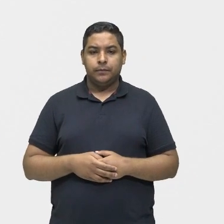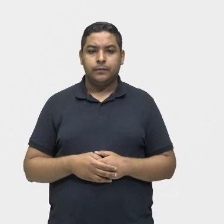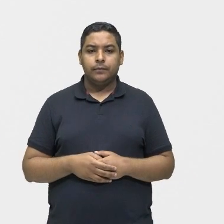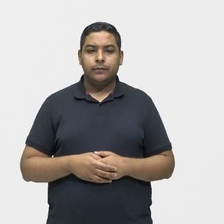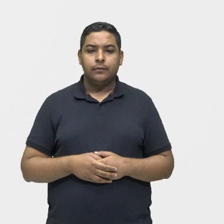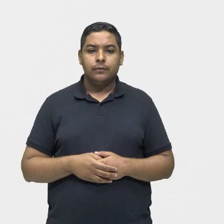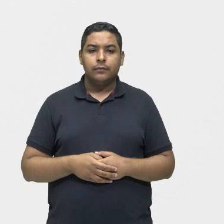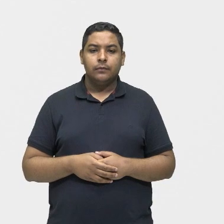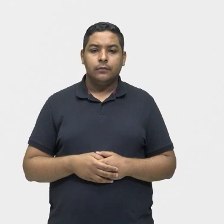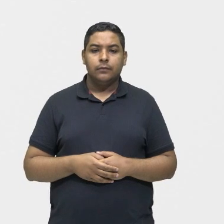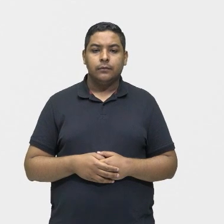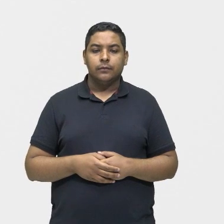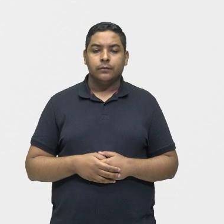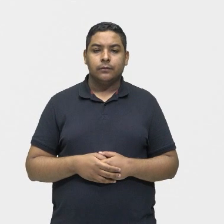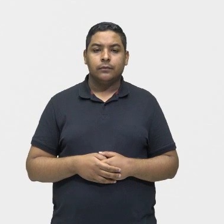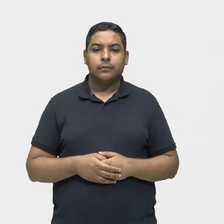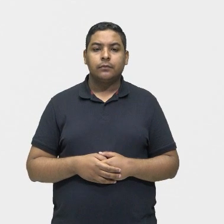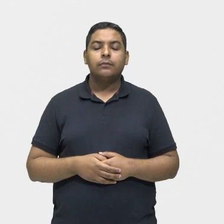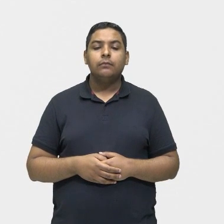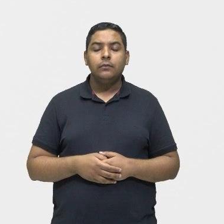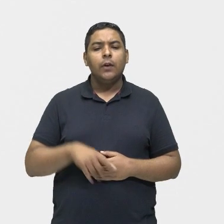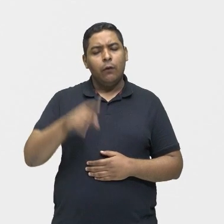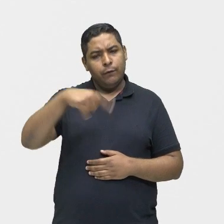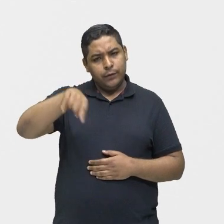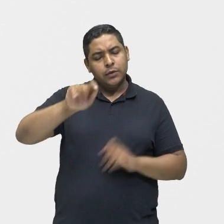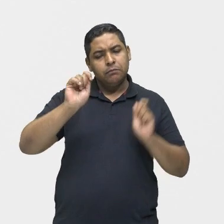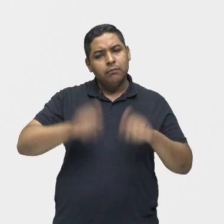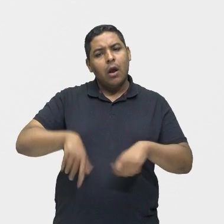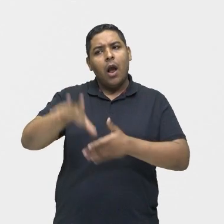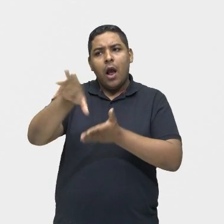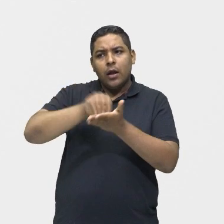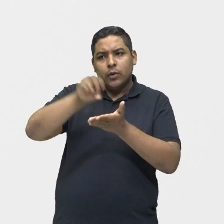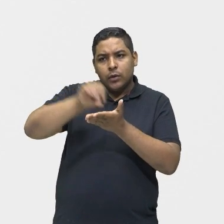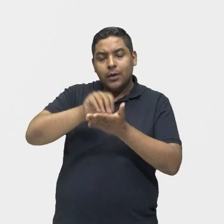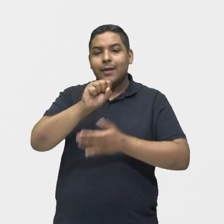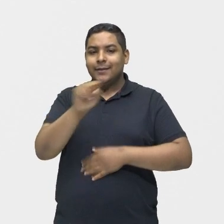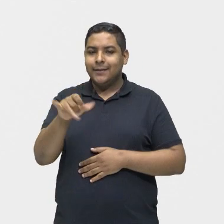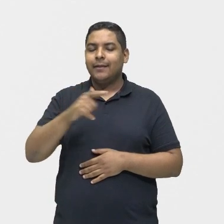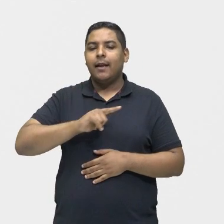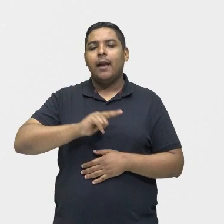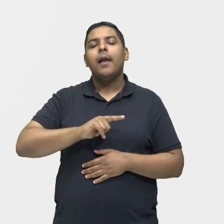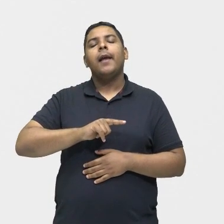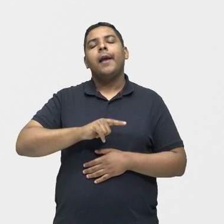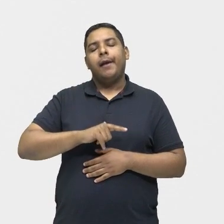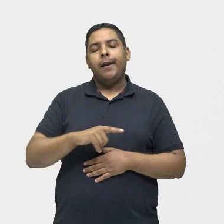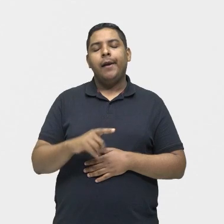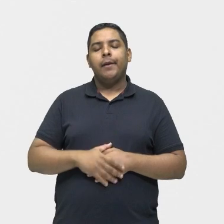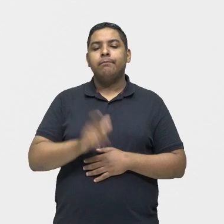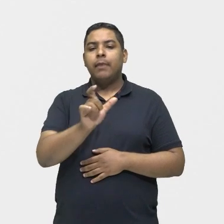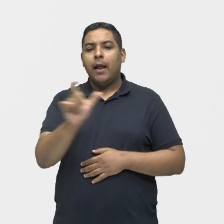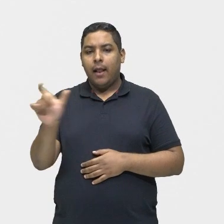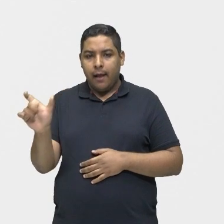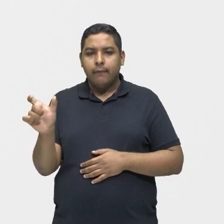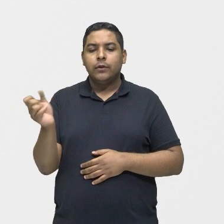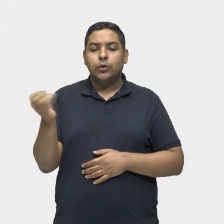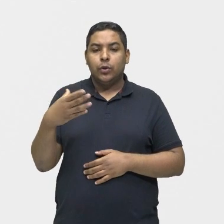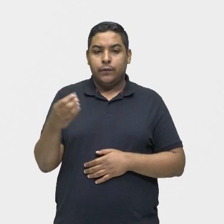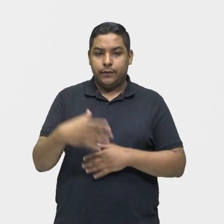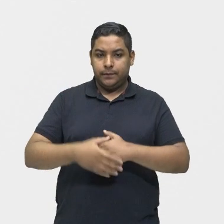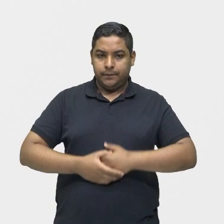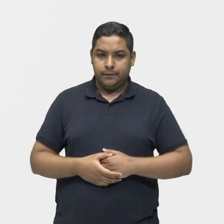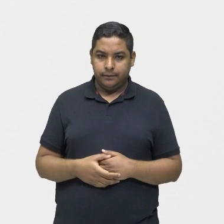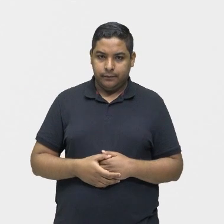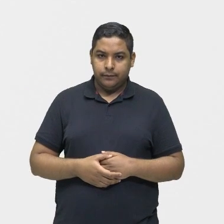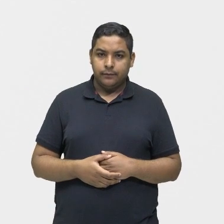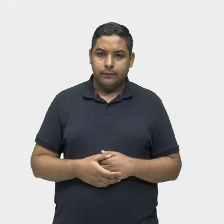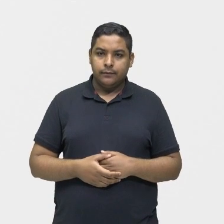que vocês também podem anotar caso sejam palavras novas, tá certo? Então, nós temos ali como título, né? We